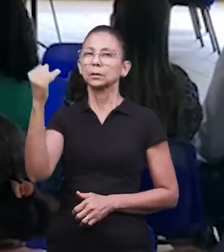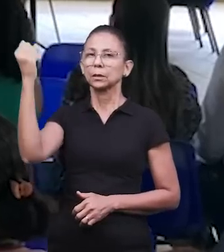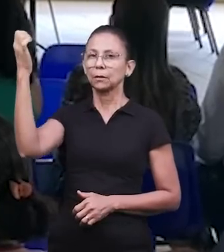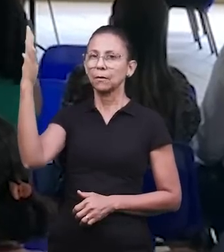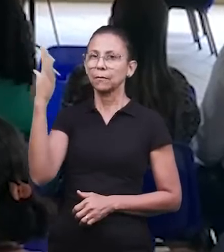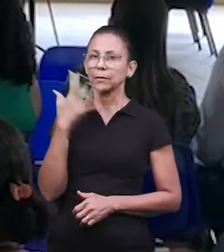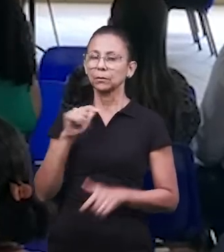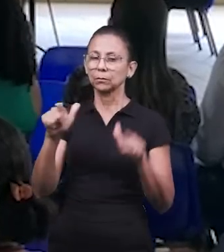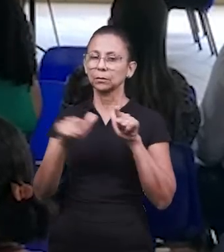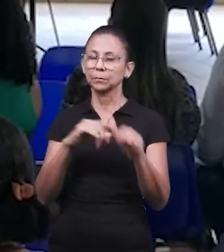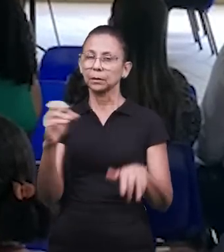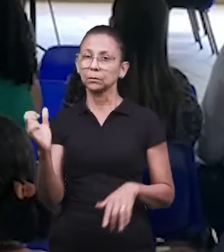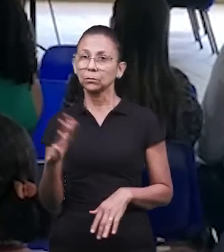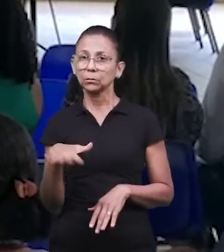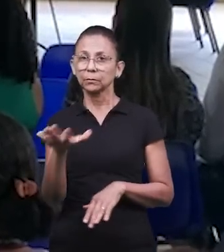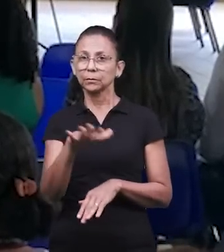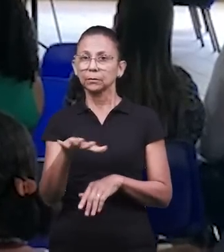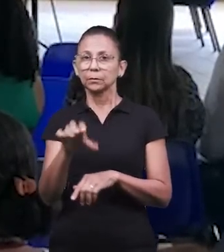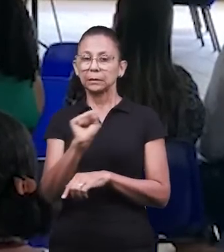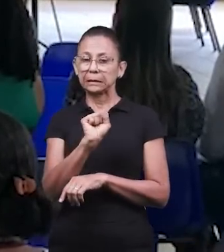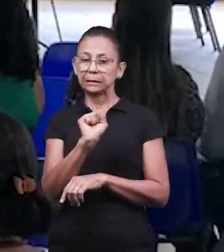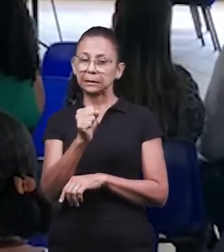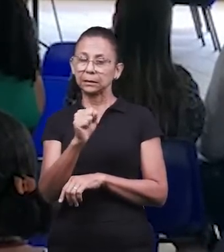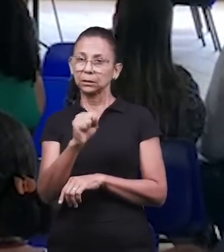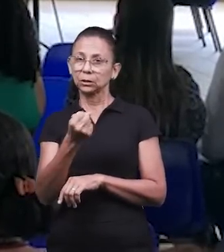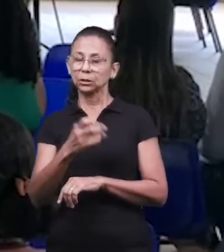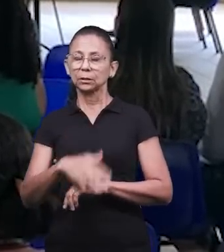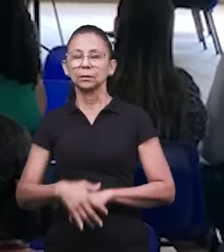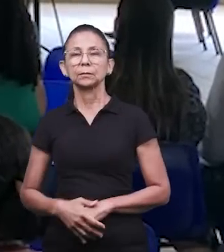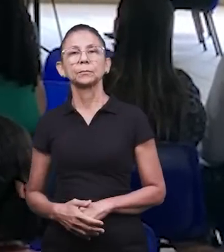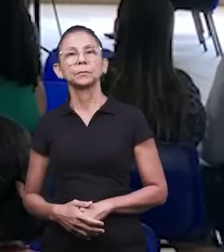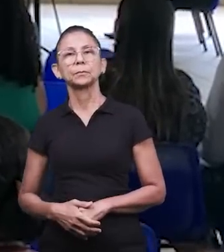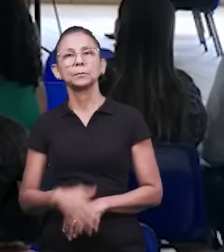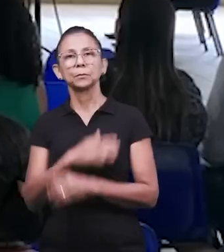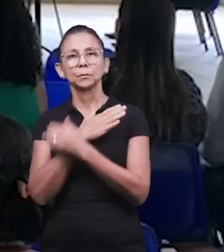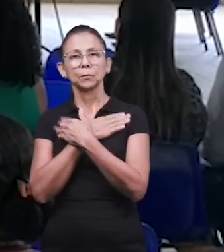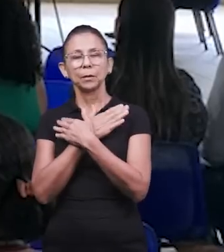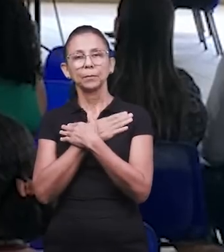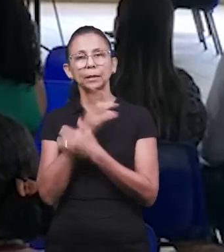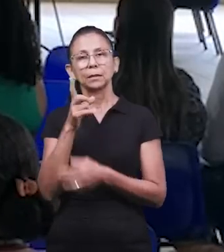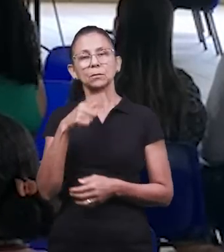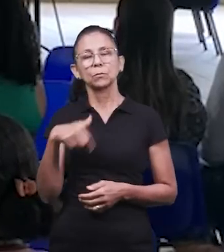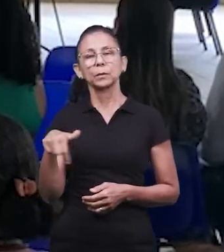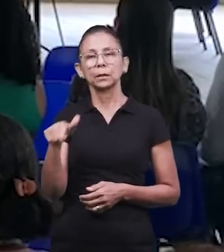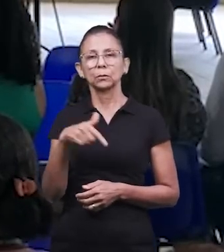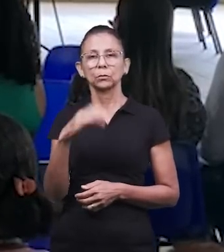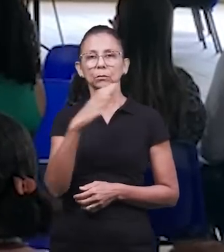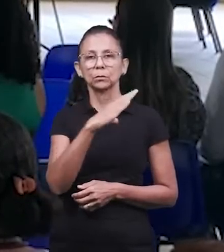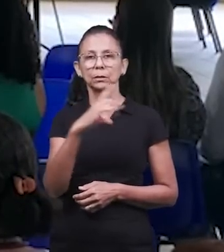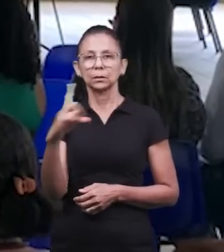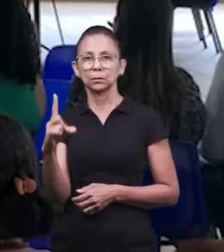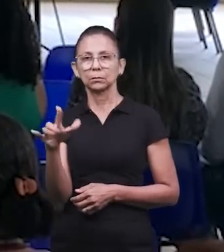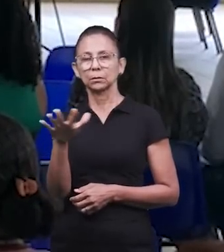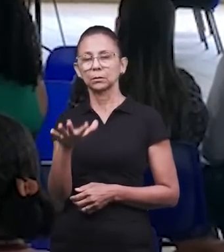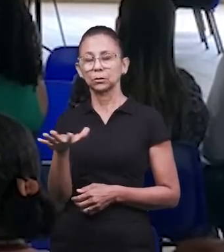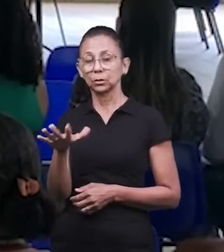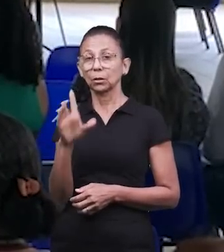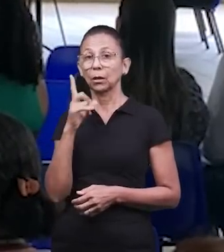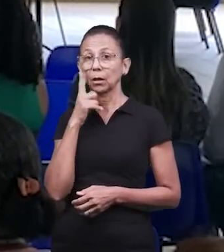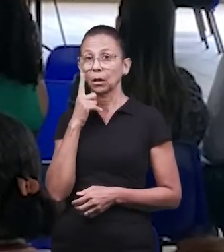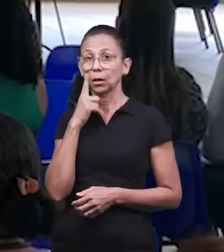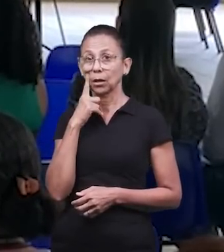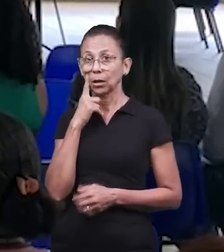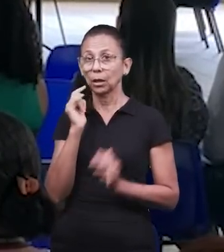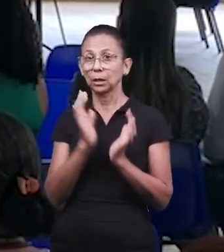Sergipe. E nosso agradecimento aqui aos amados lá do estado, na pessoa do pastor Ivan Dantas, coordenador da região. Olha, e a equipe